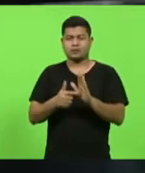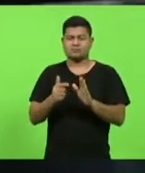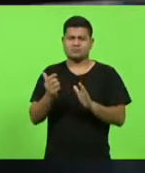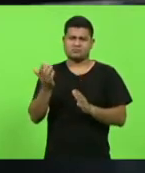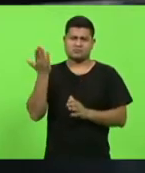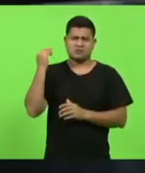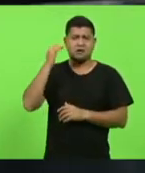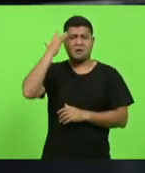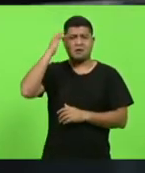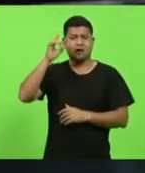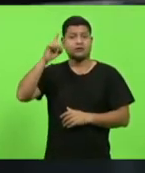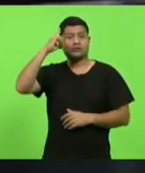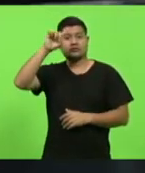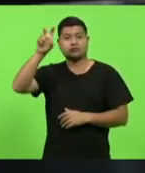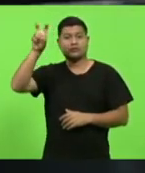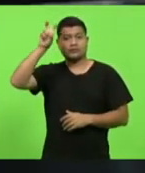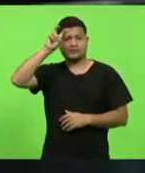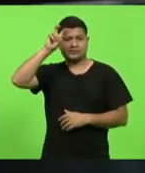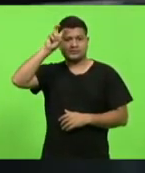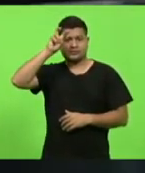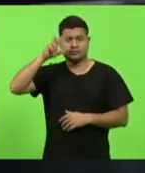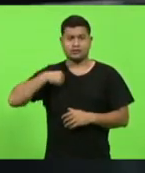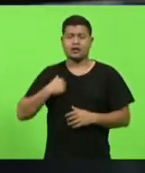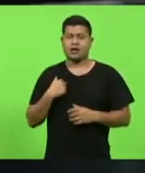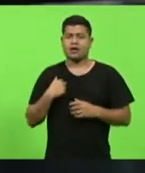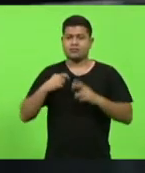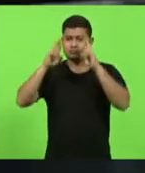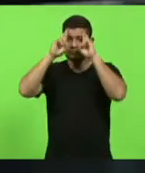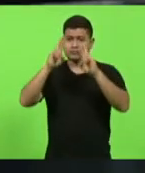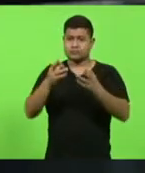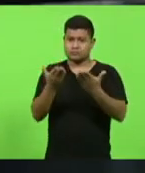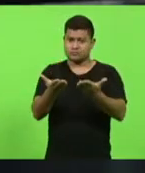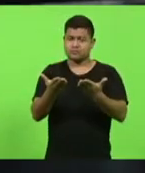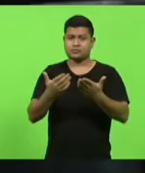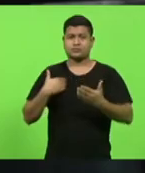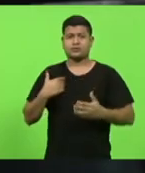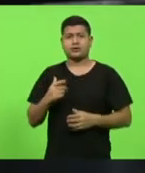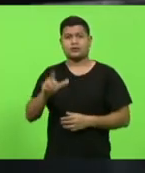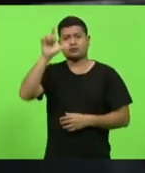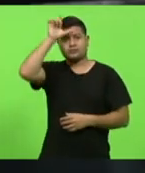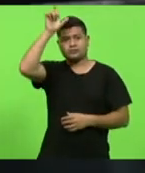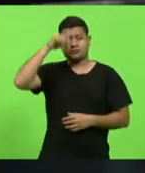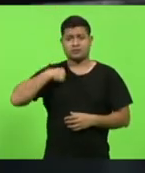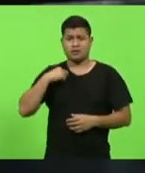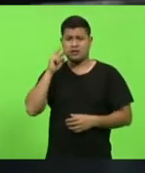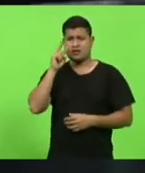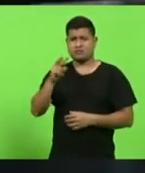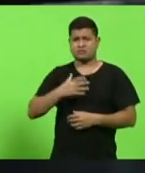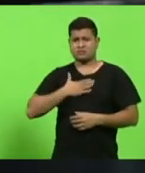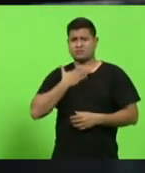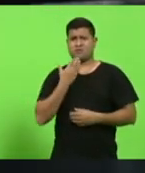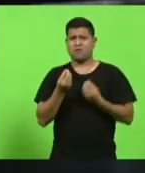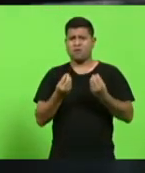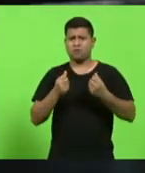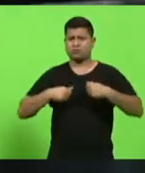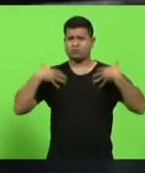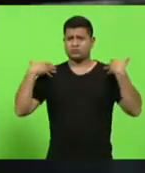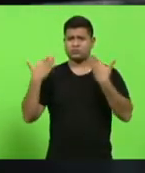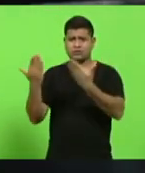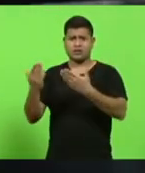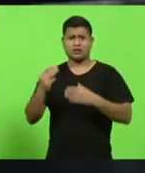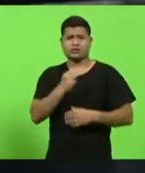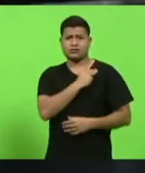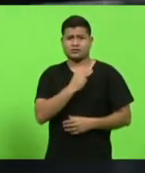tenho profundo respeito pelo meu colega deputado Sargento Lima, mas confesso que eu fiquei estarrecida em homenagear o ministro